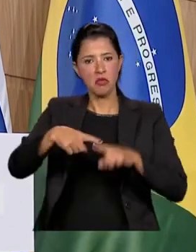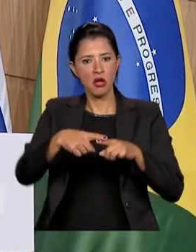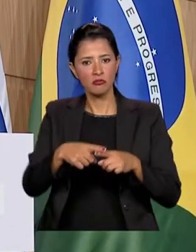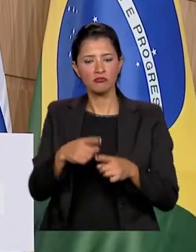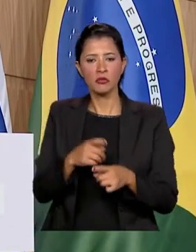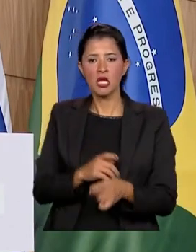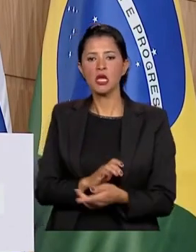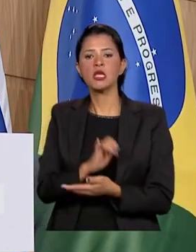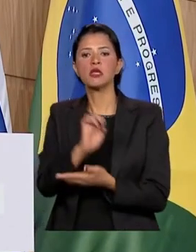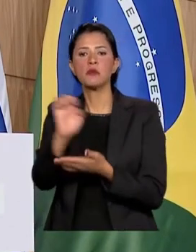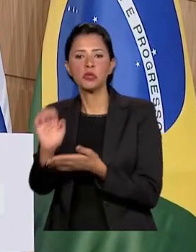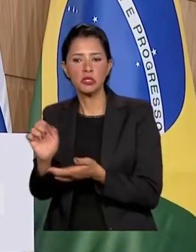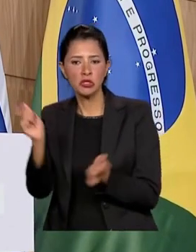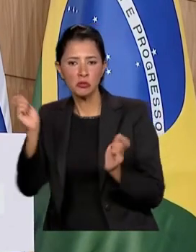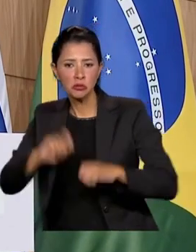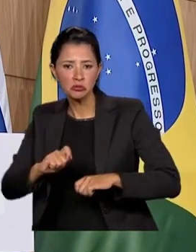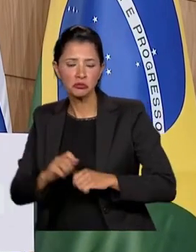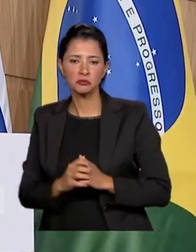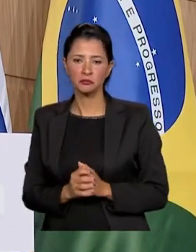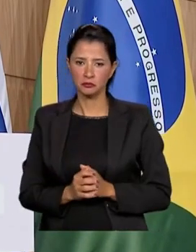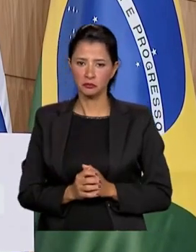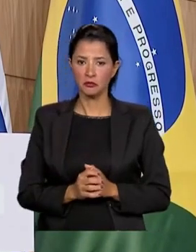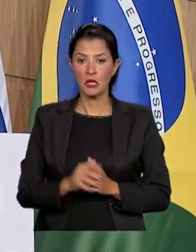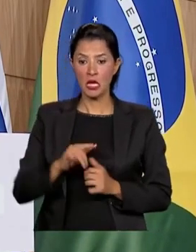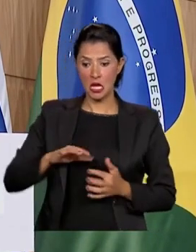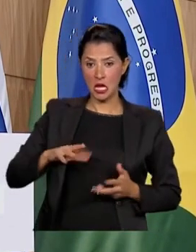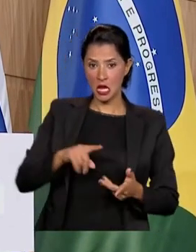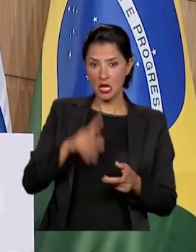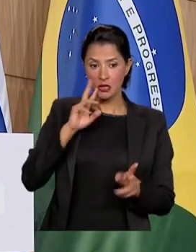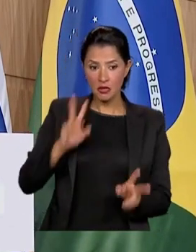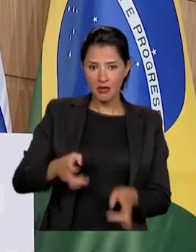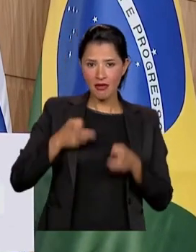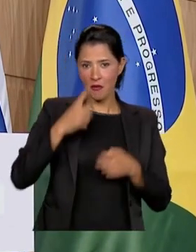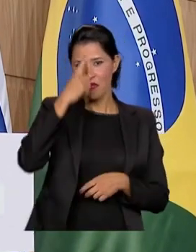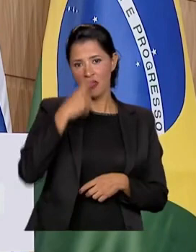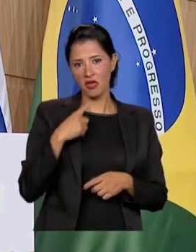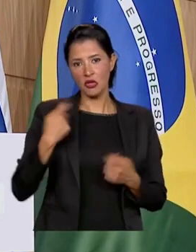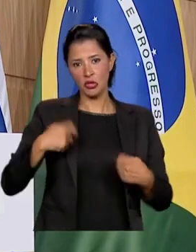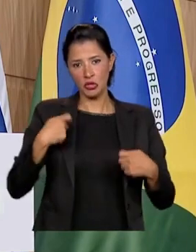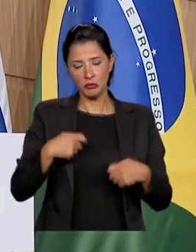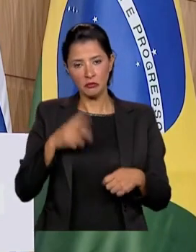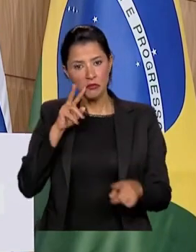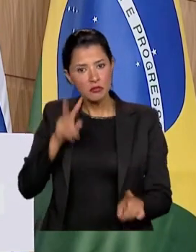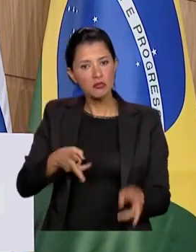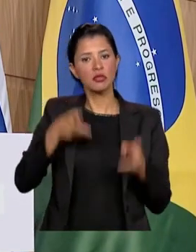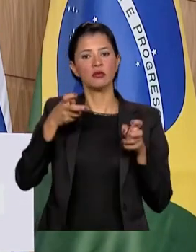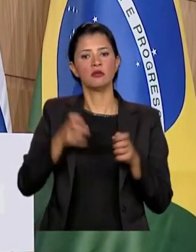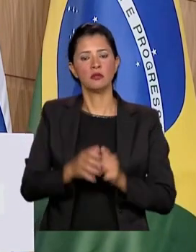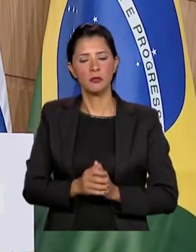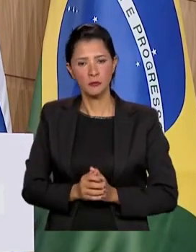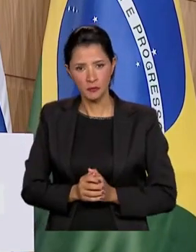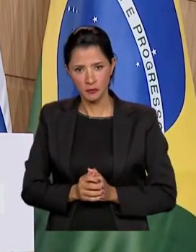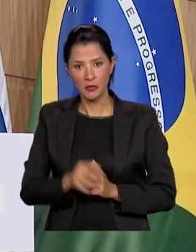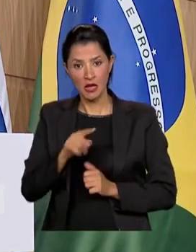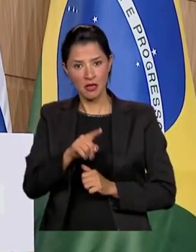exportação. É esse mundo que nós temos que enxergar. É esse mundo que nós temos que ver.